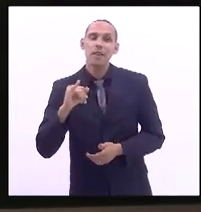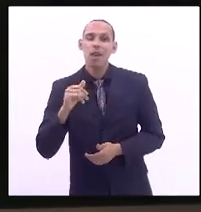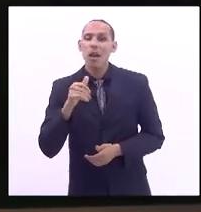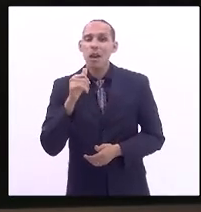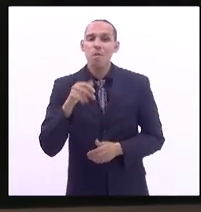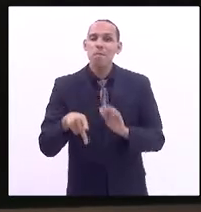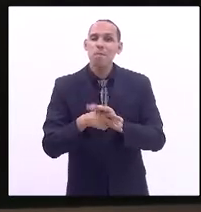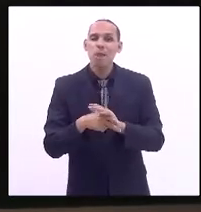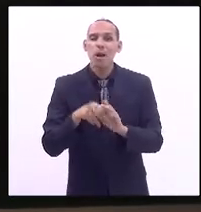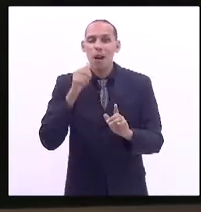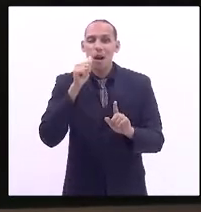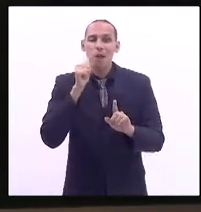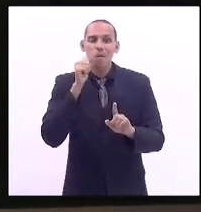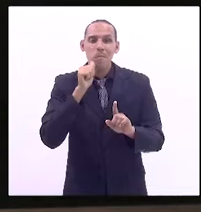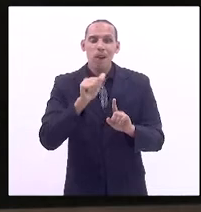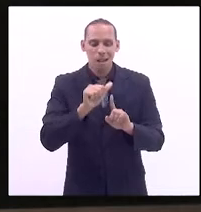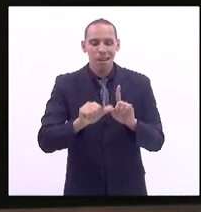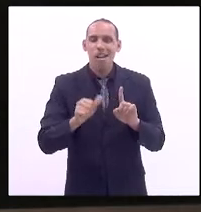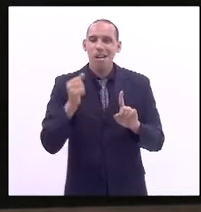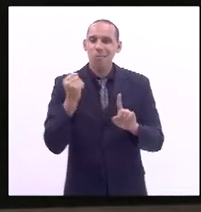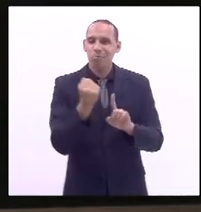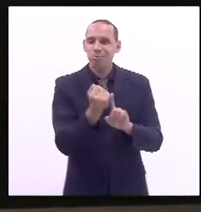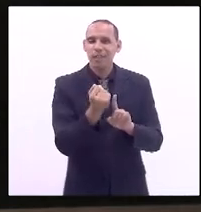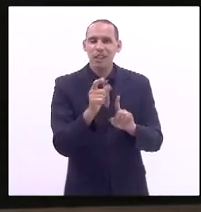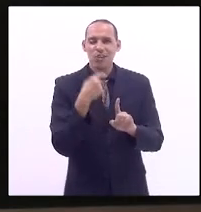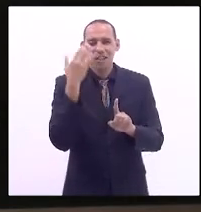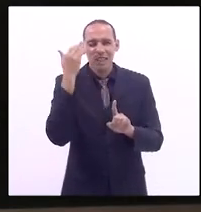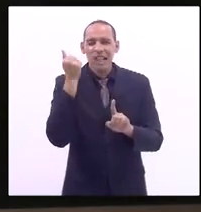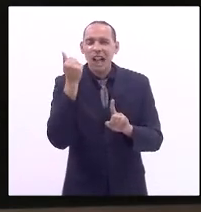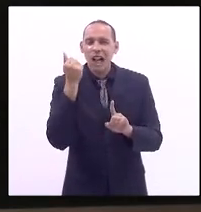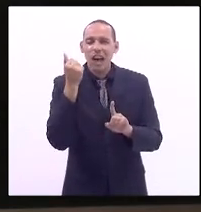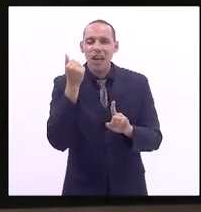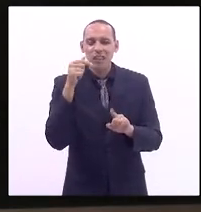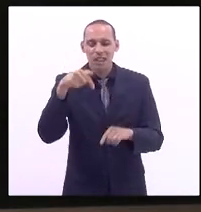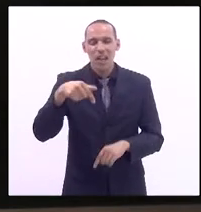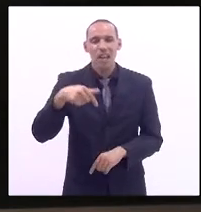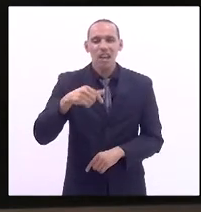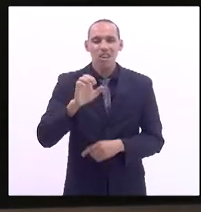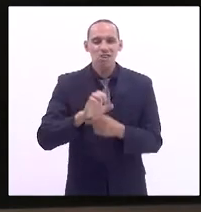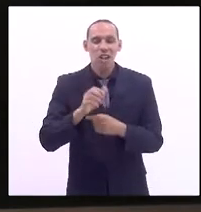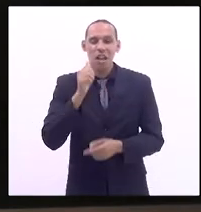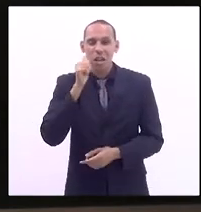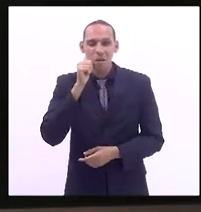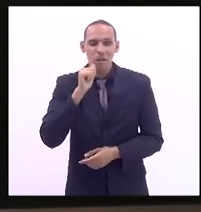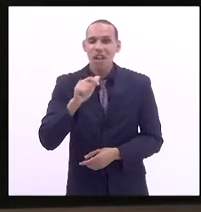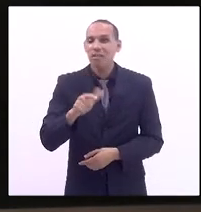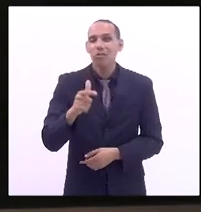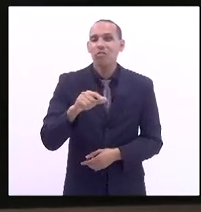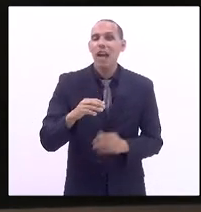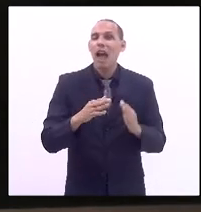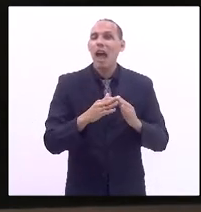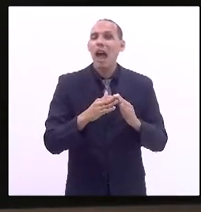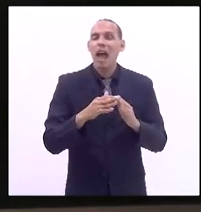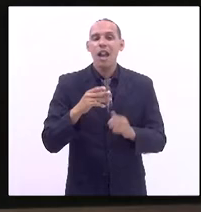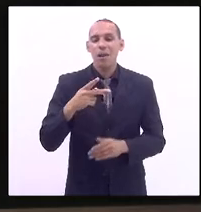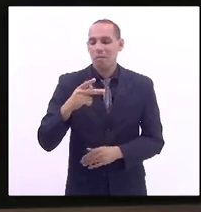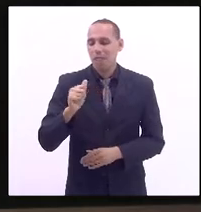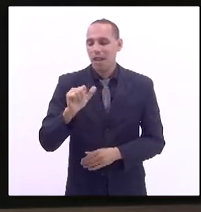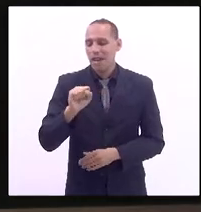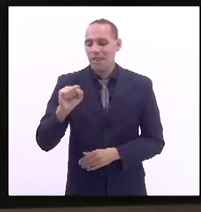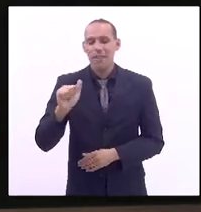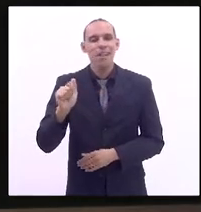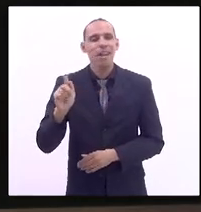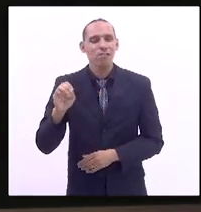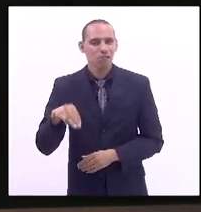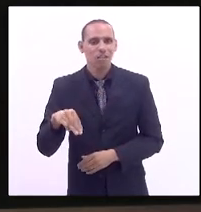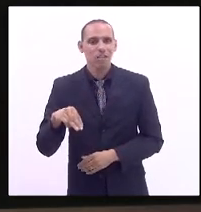e nós sabemos o quanto as mulheres desse estado carecem por exemplo de casa de passagem e onde